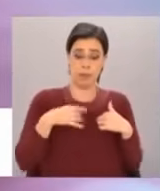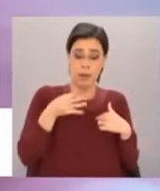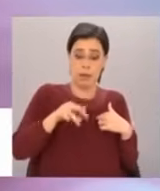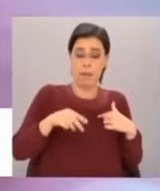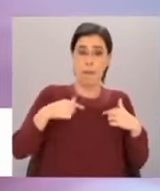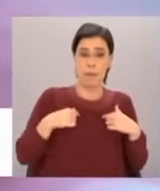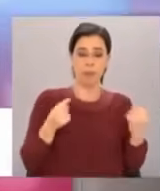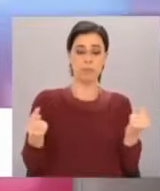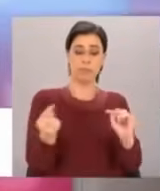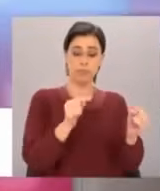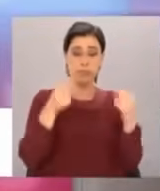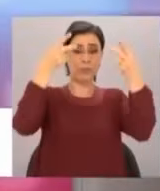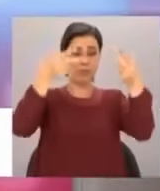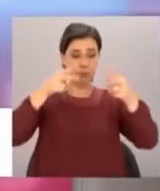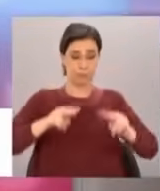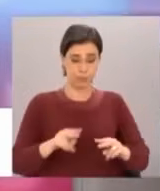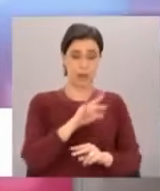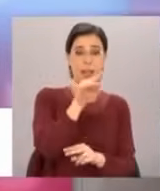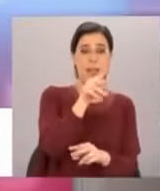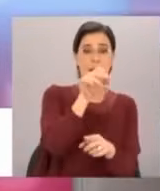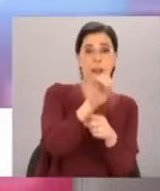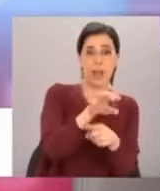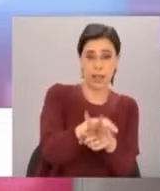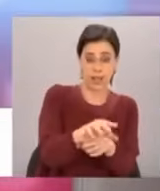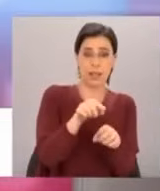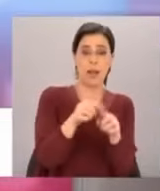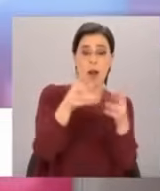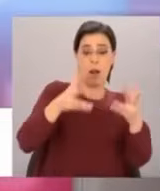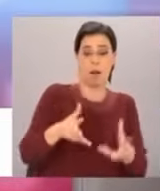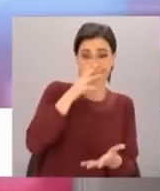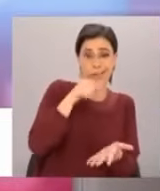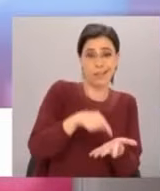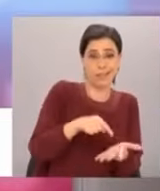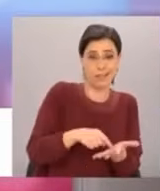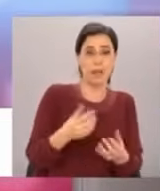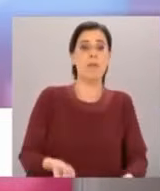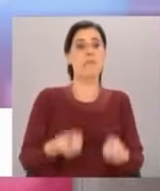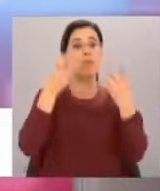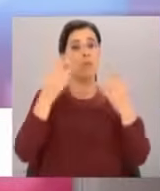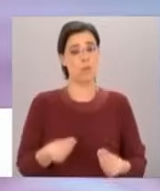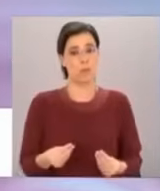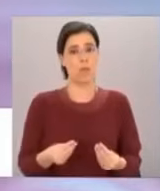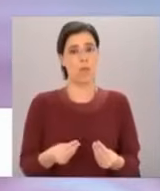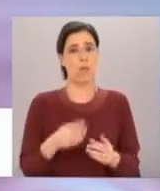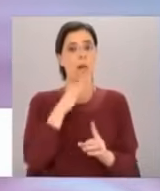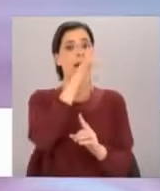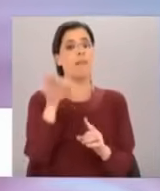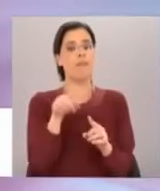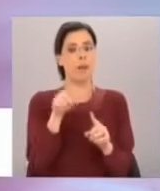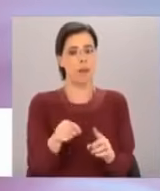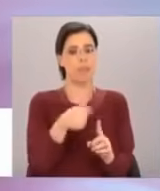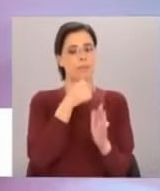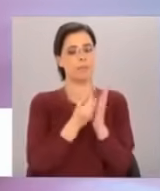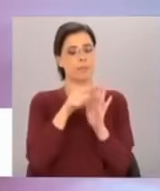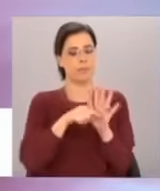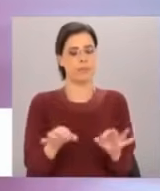a mão do Pânico quando se discutiu a descida do Iva na electricidade Assembléia e no âmbito do orçamento do estado que se conseguiu de facto chegar até as famílias e